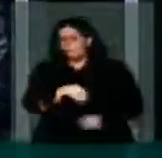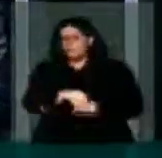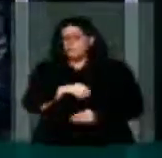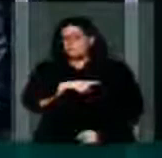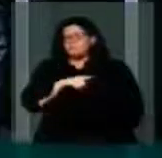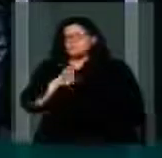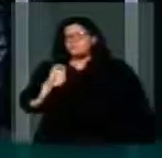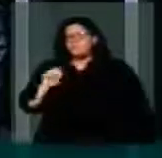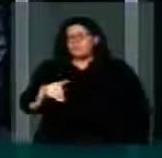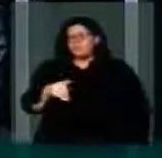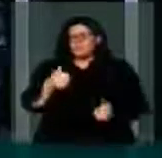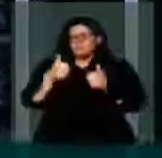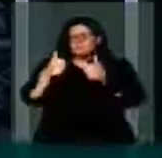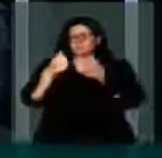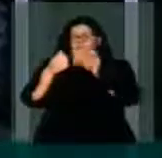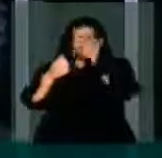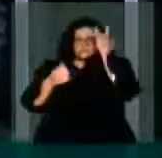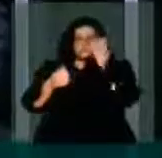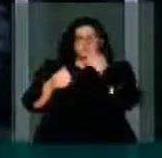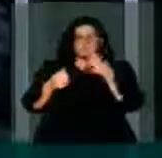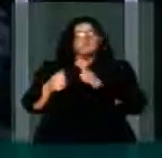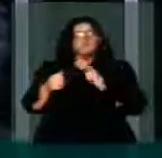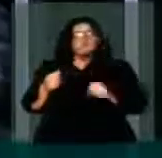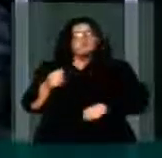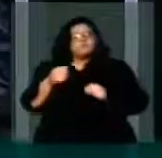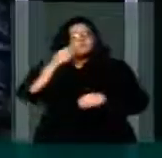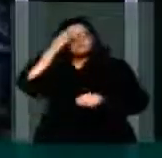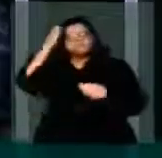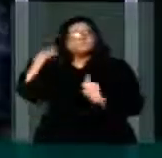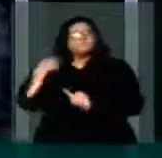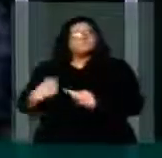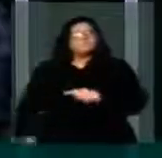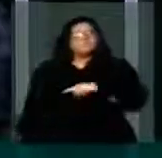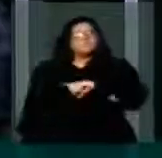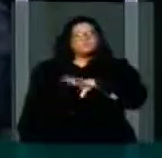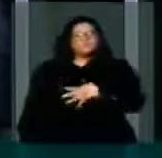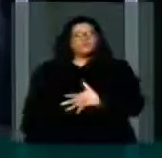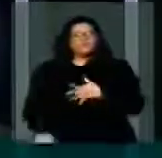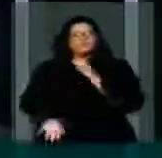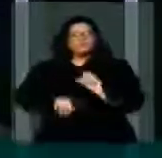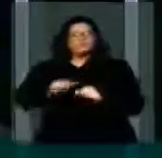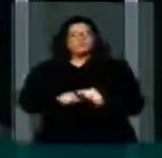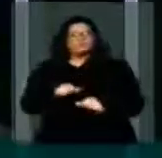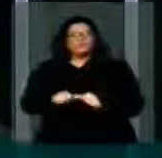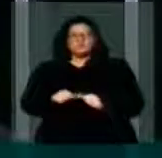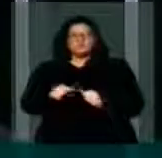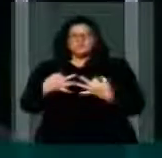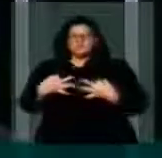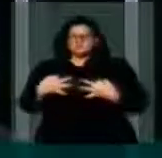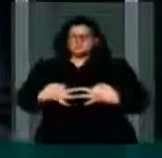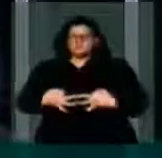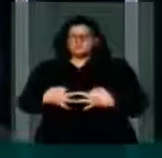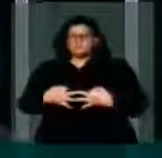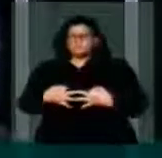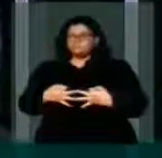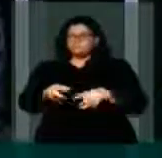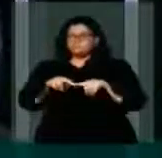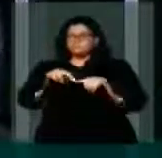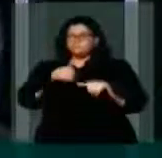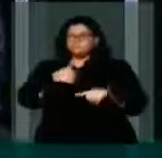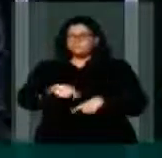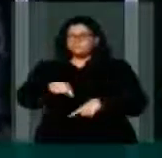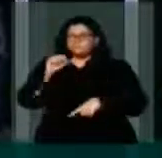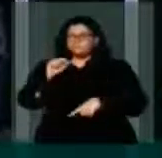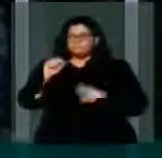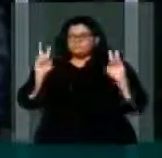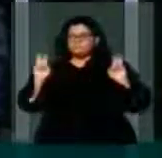bem, e nós temos que ter a coragem de mudar essa realidade com a nossa postura. Por isso eu escolhi esse lema, e é o lema da minha